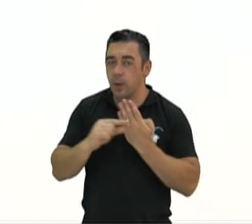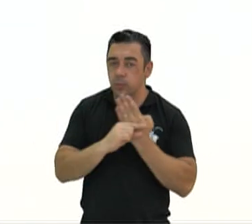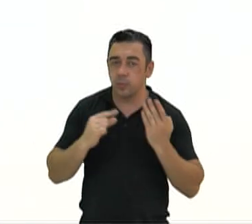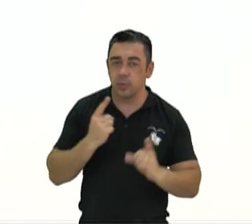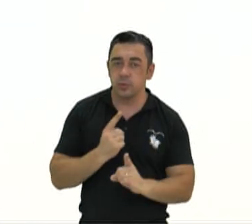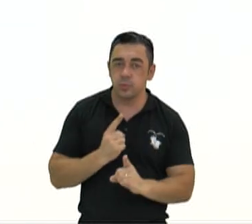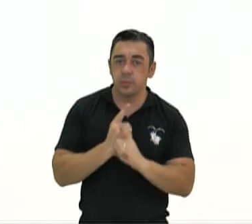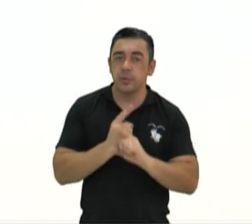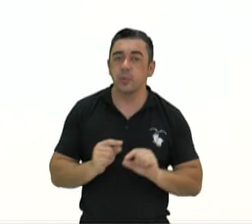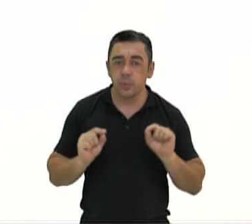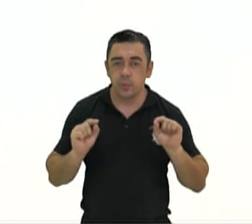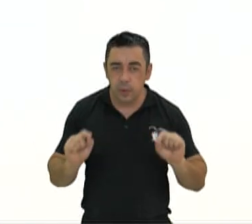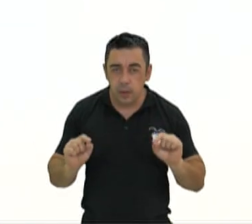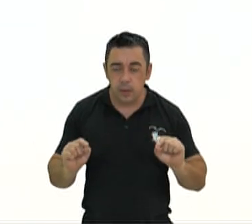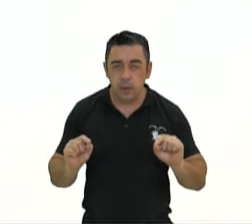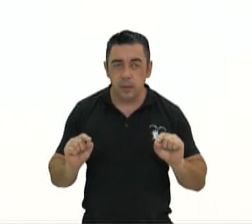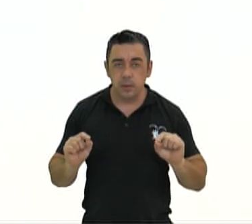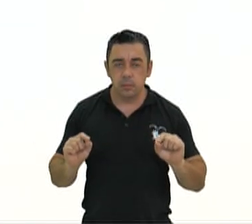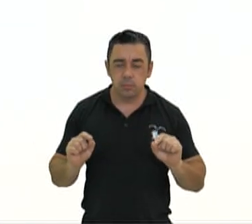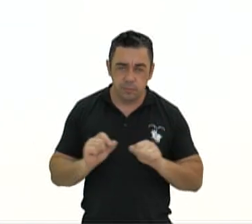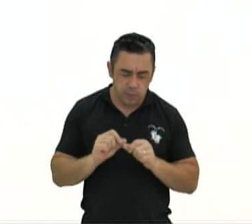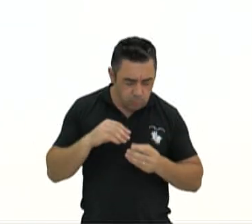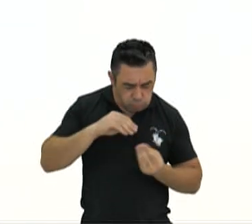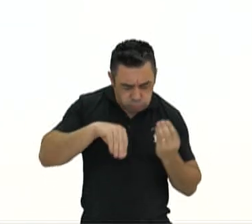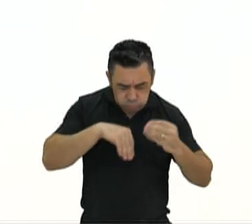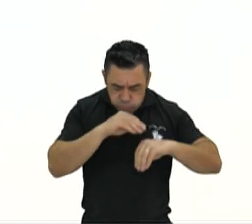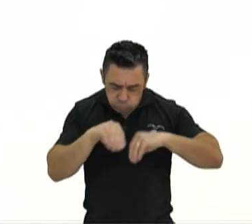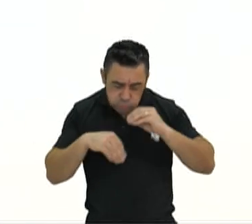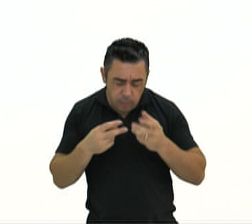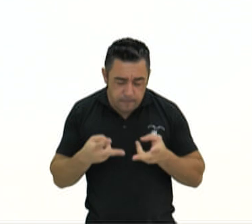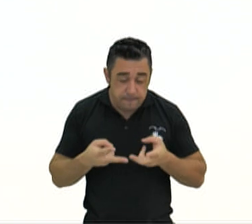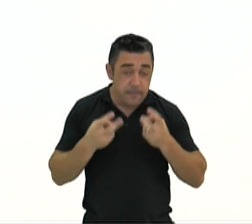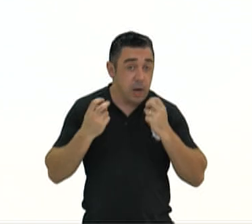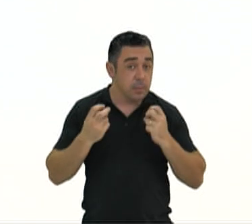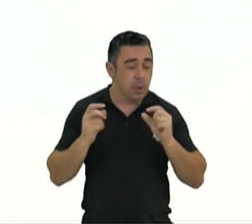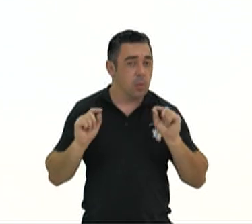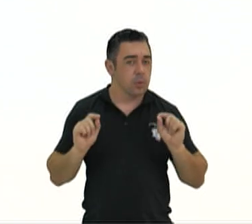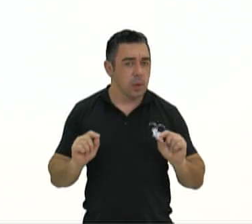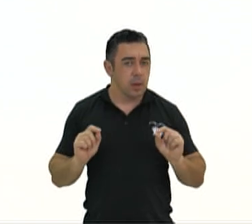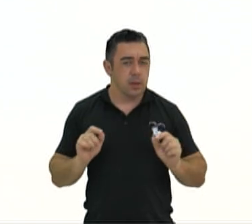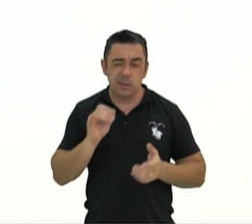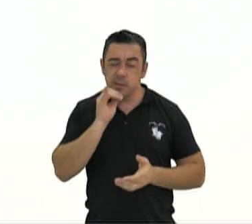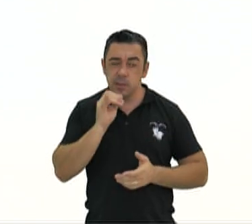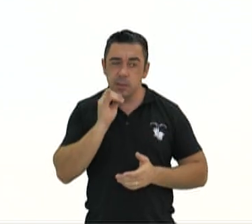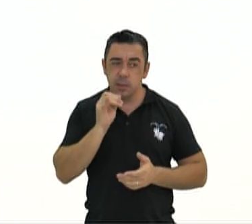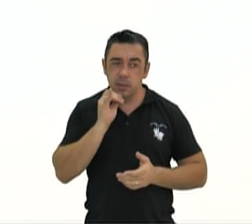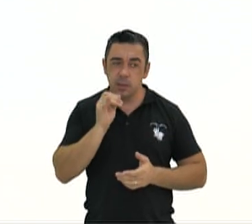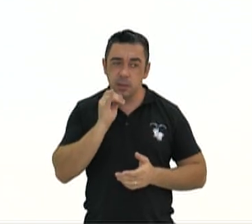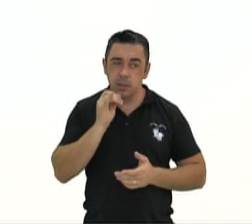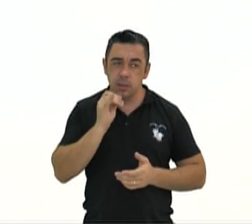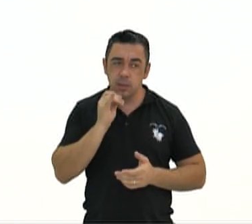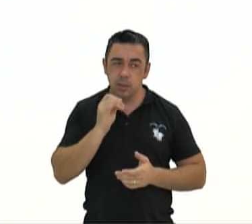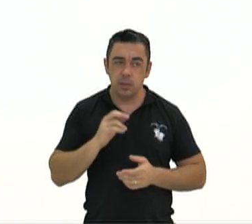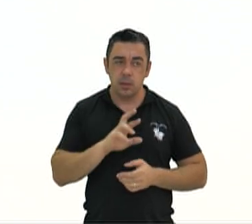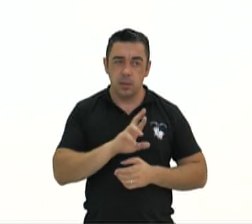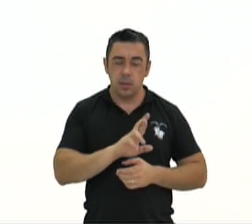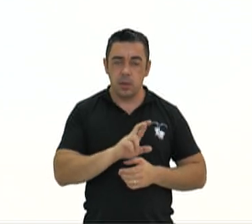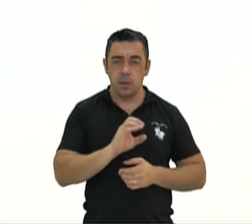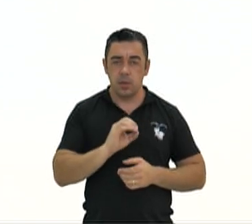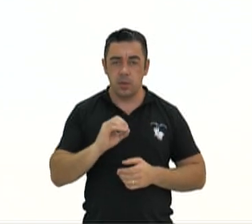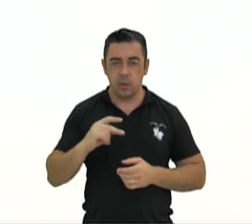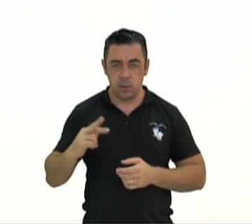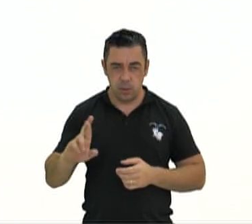descobriu que ele estava fazendo experimentos e ele percebeu que quando ele colocava peróxido